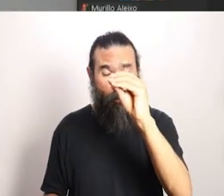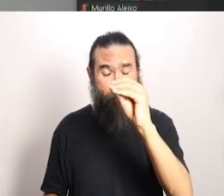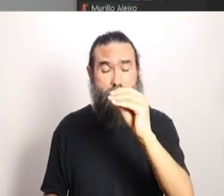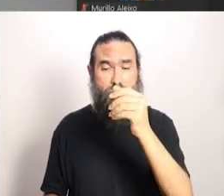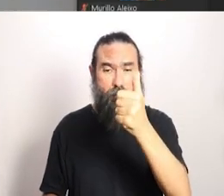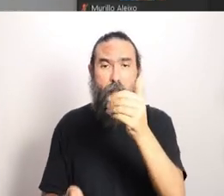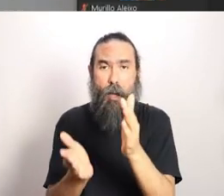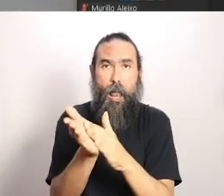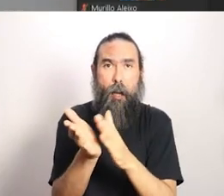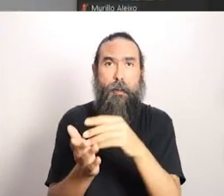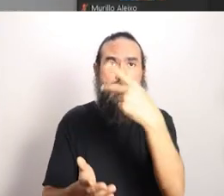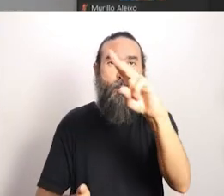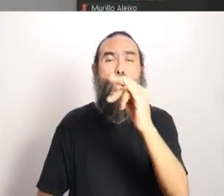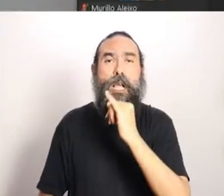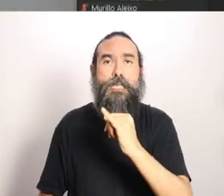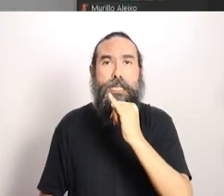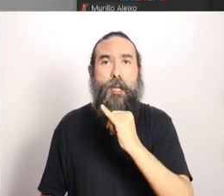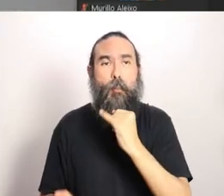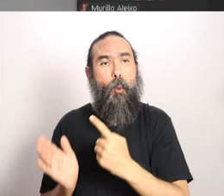você tem hoje?